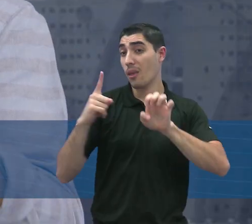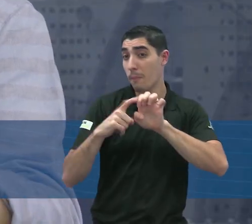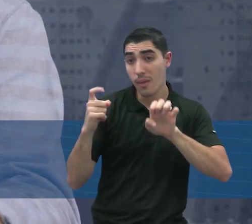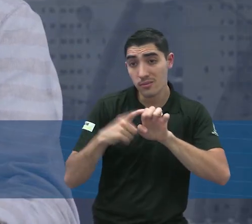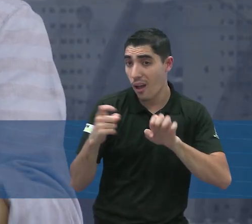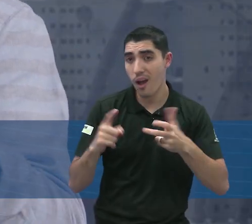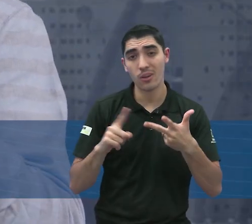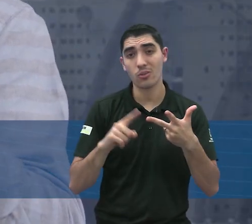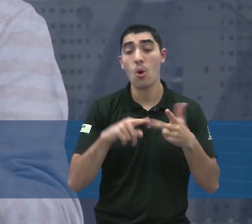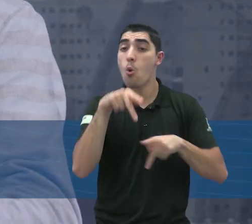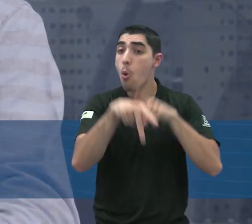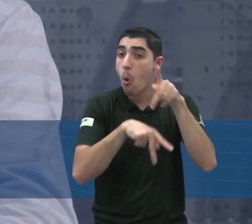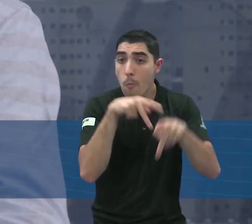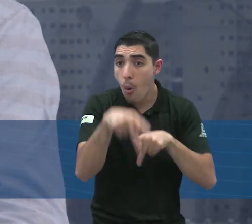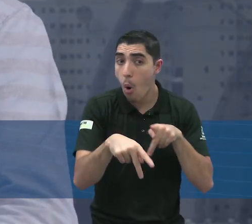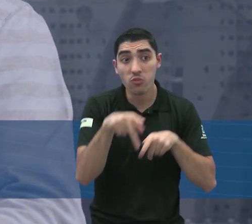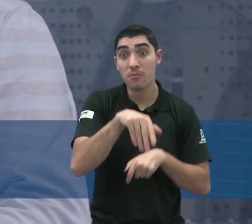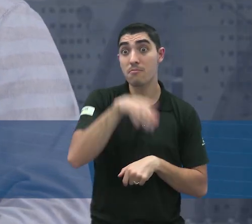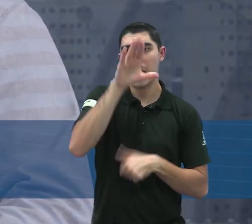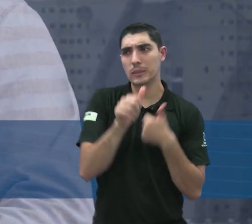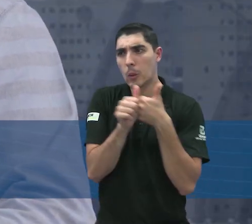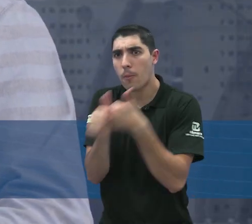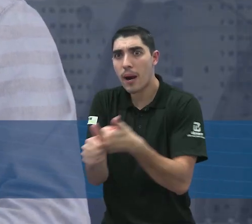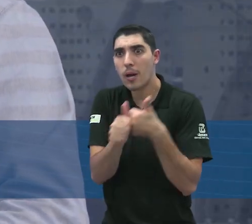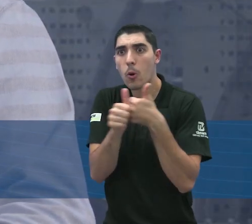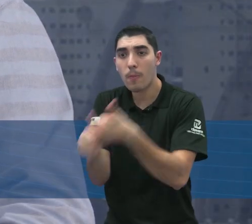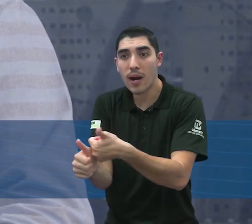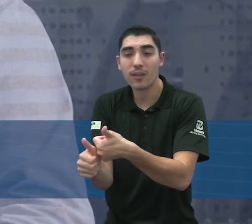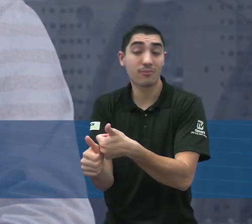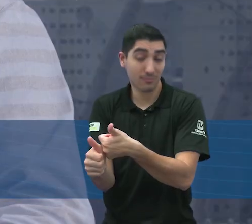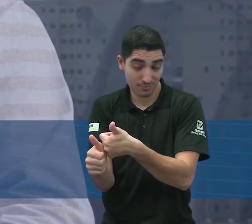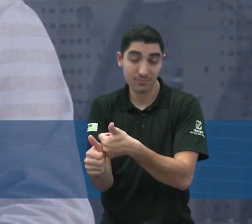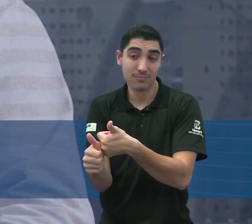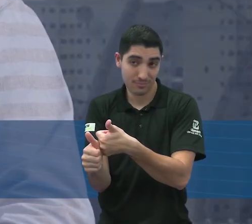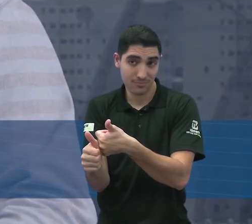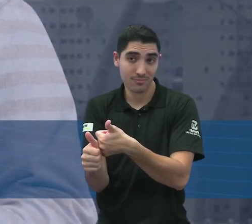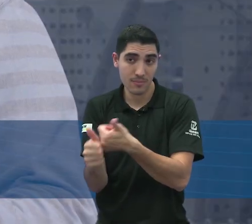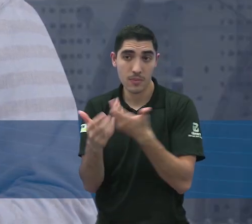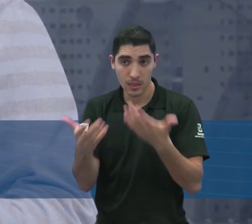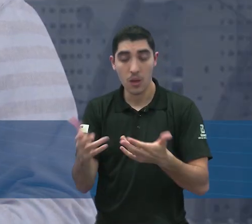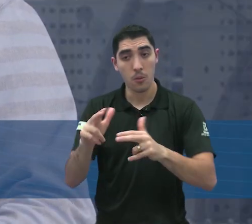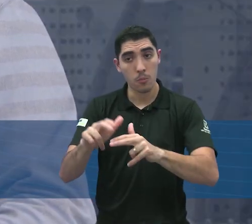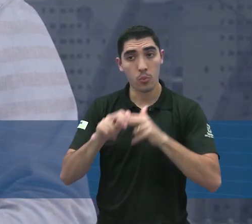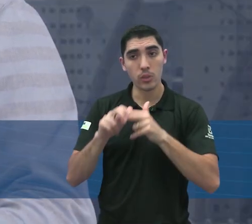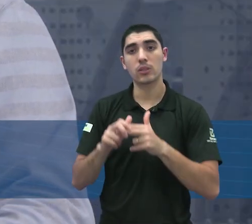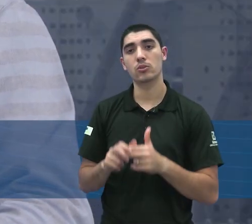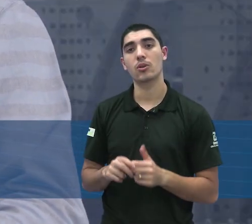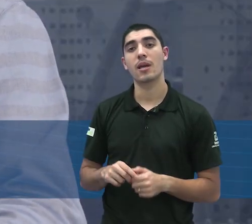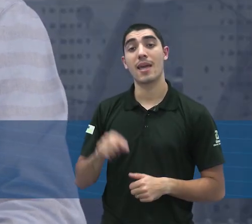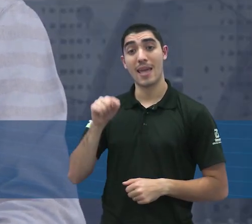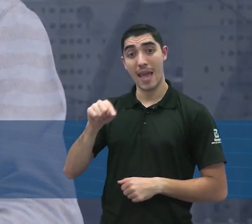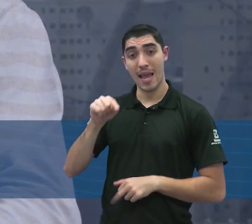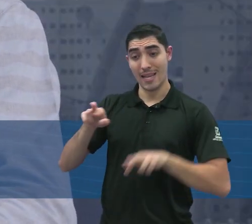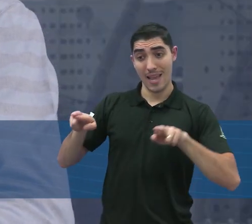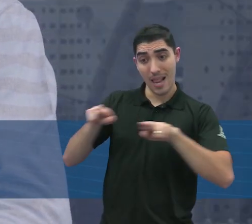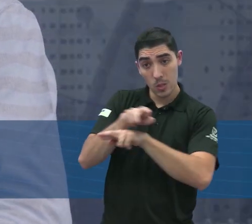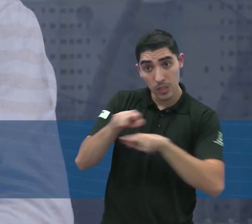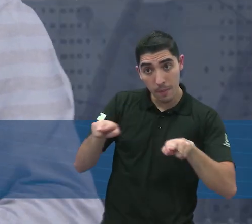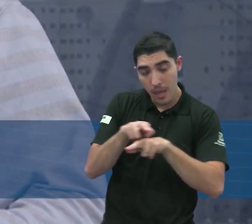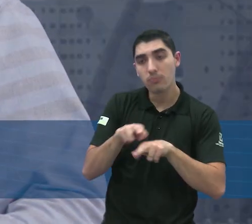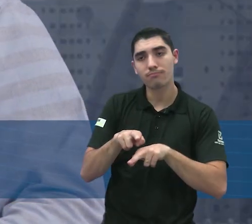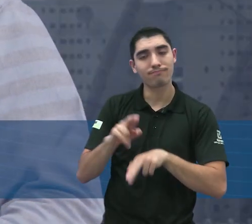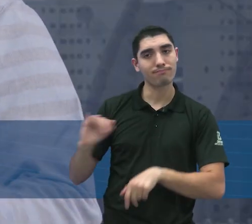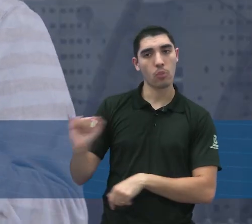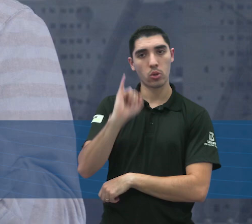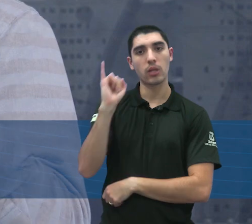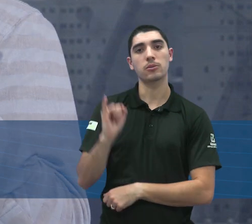tem um maior conhecimento, acompanha um pouco mais sobre isso, de modo que a relação que vai ser construída importa muito. O